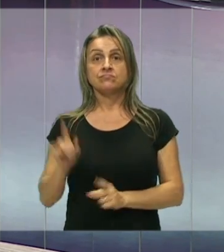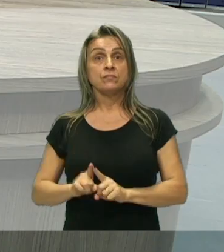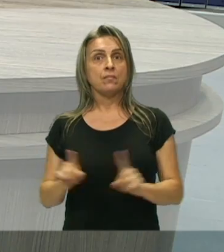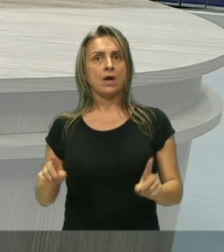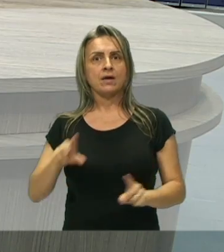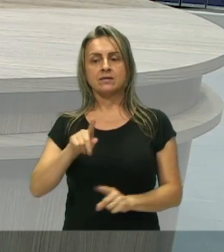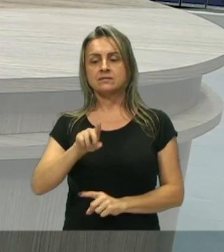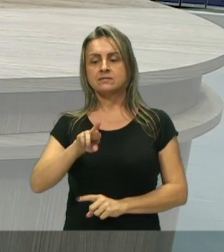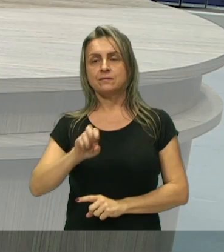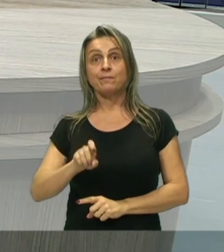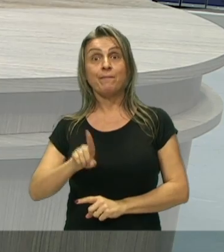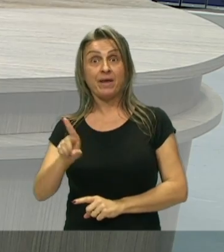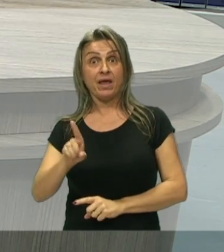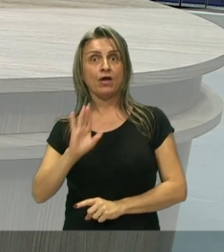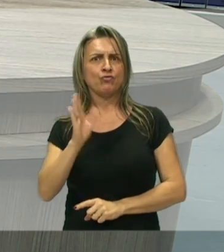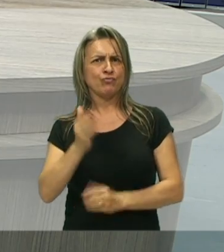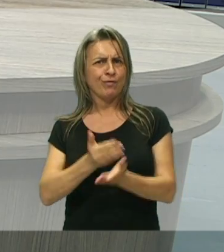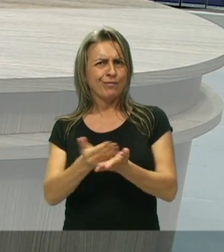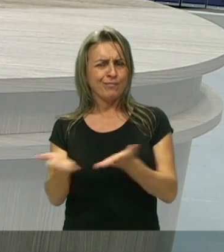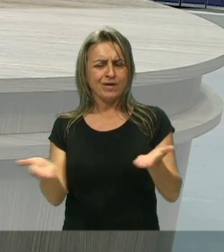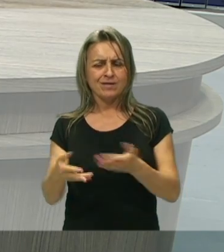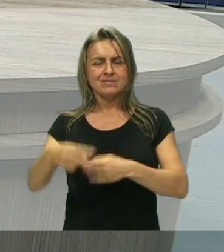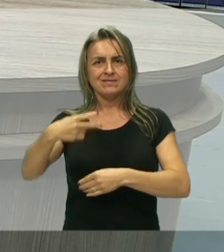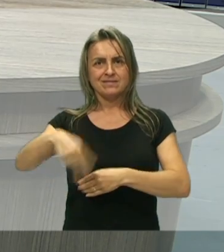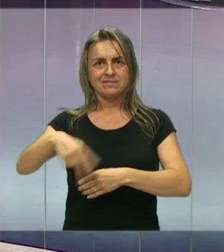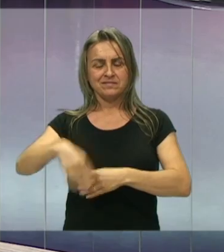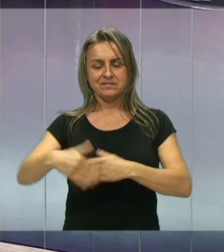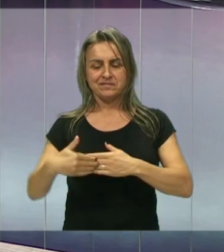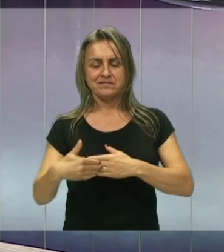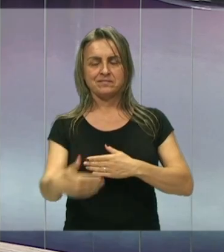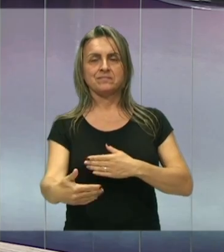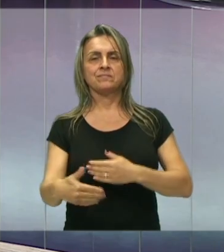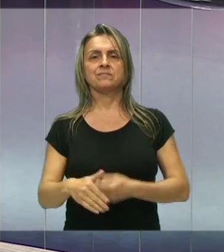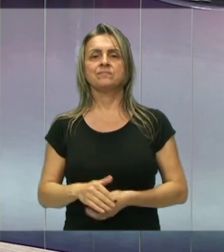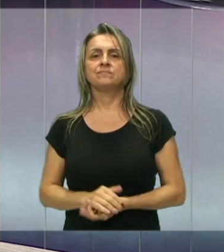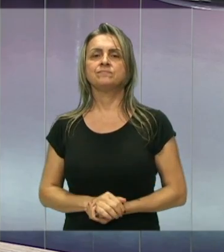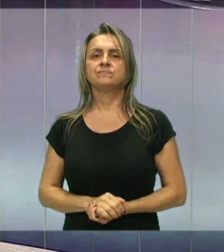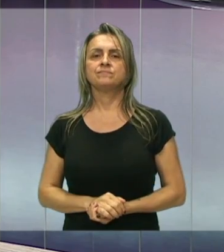pré-conferências já começam agora em novembro.